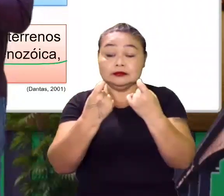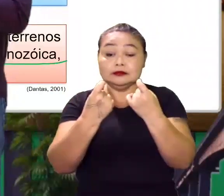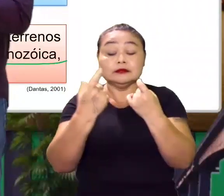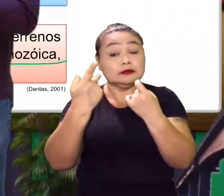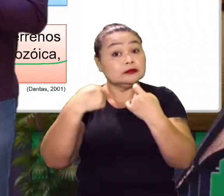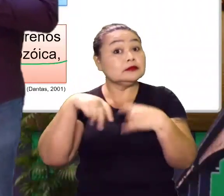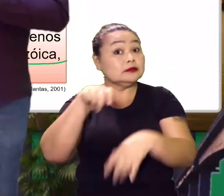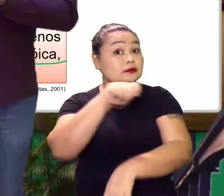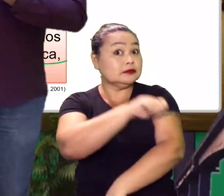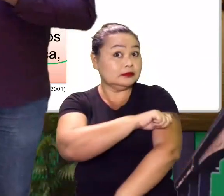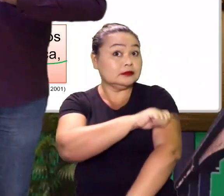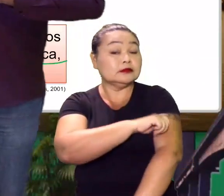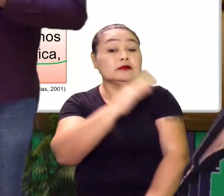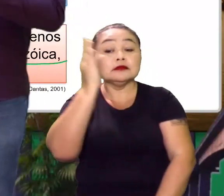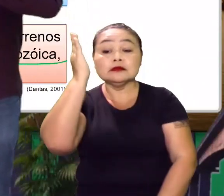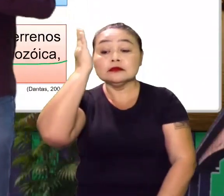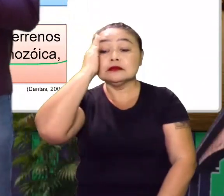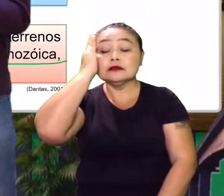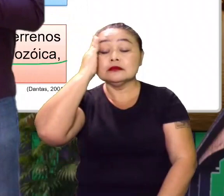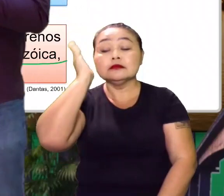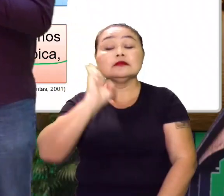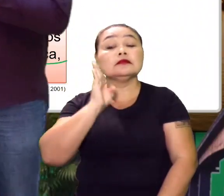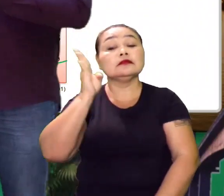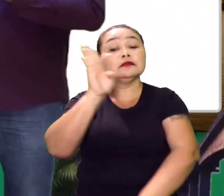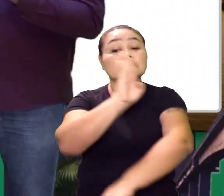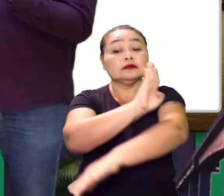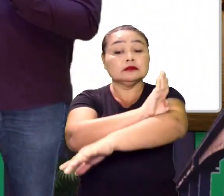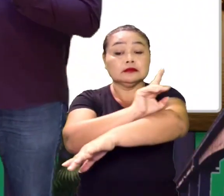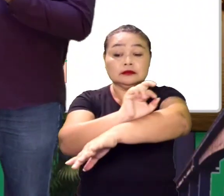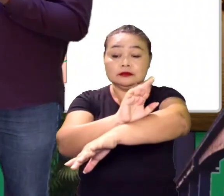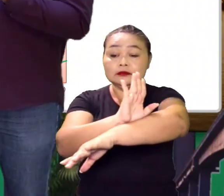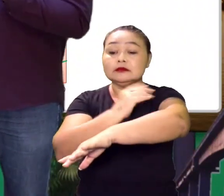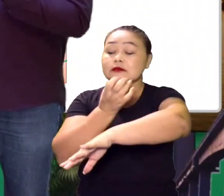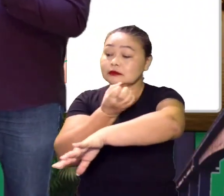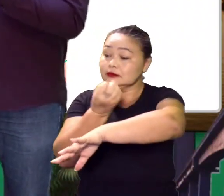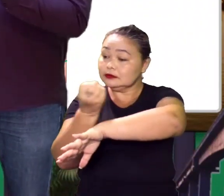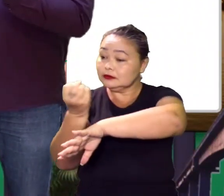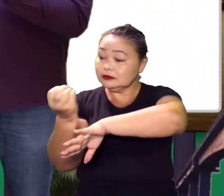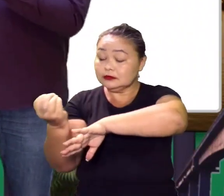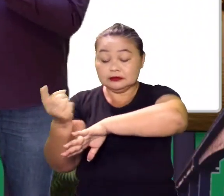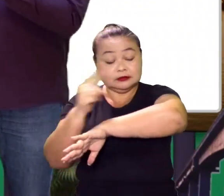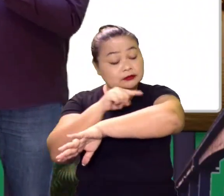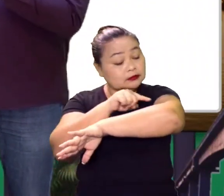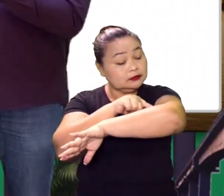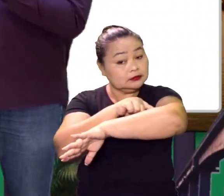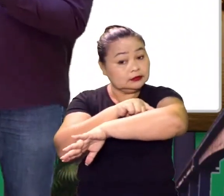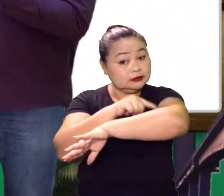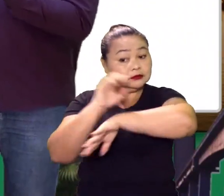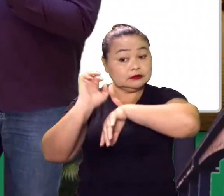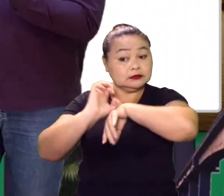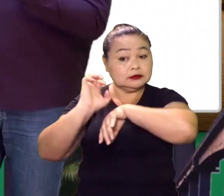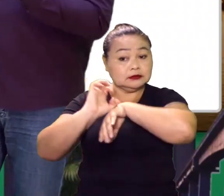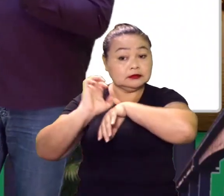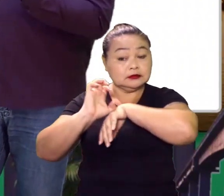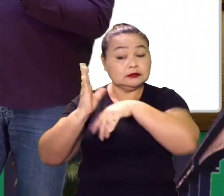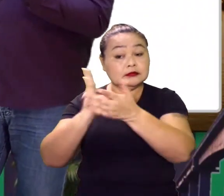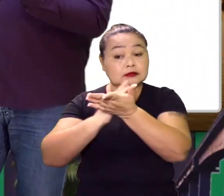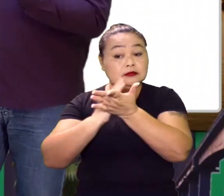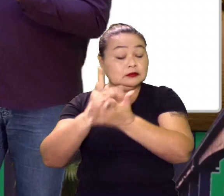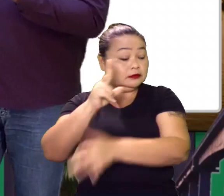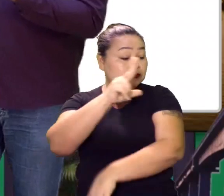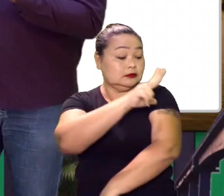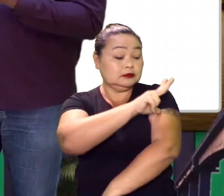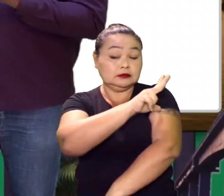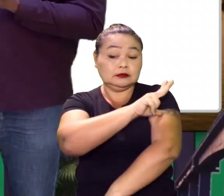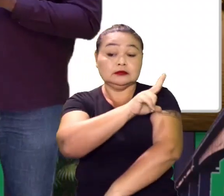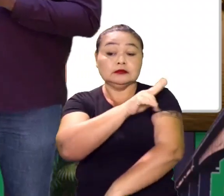aluno entender. O nosso aluno viajando pela BR-364, Jorginho, que começa lá, no nosso estado começa em Vilhena, né? A entrada ali